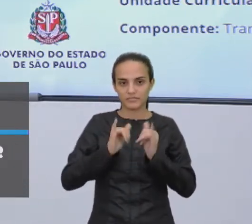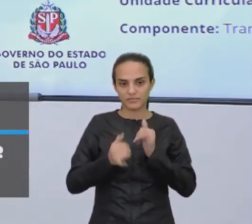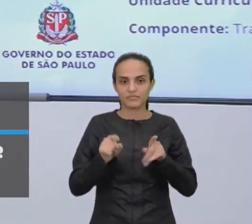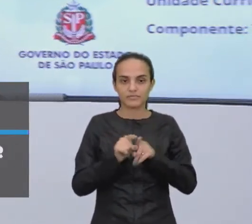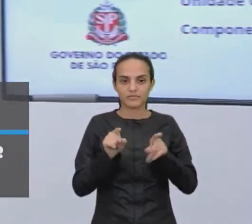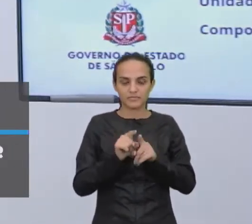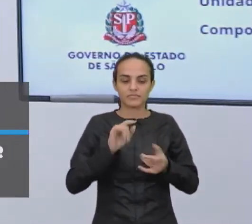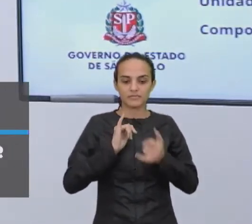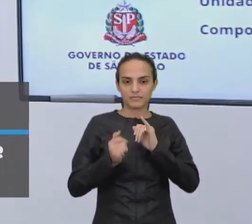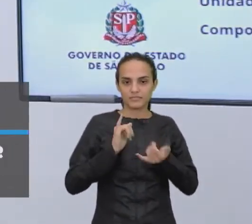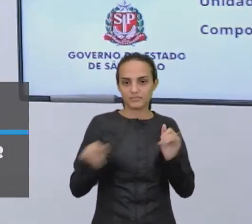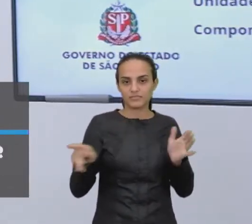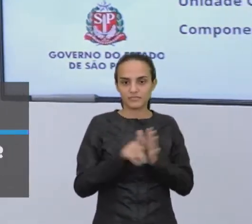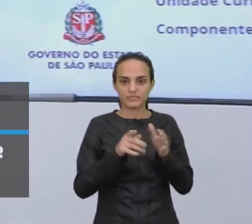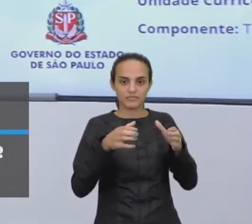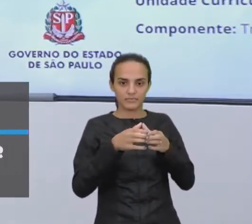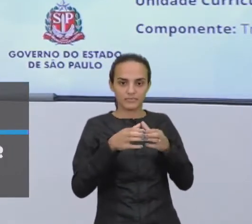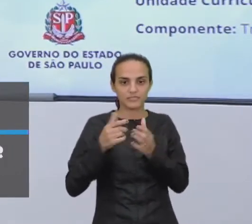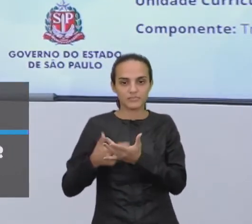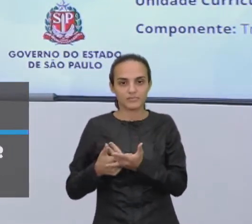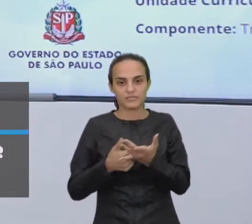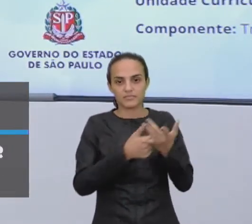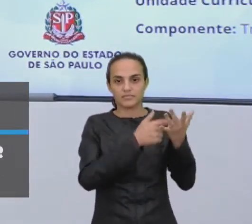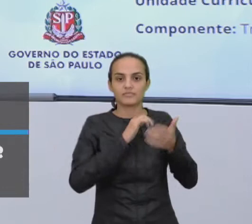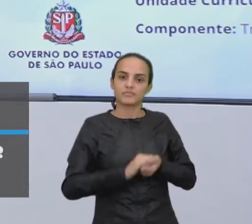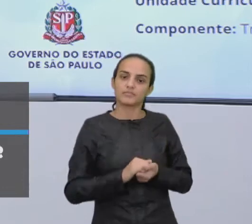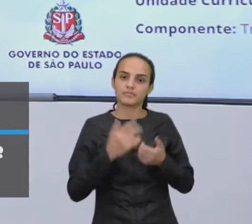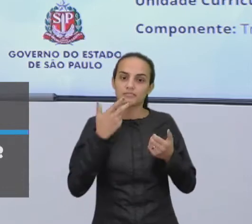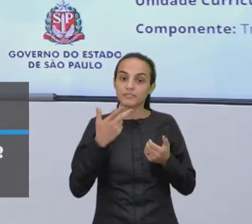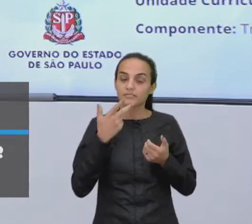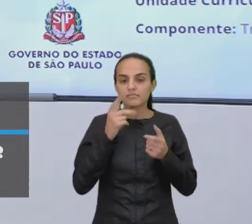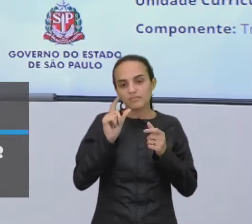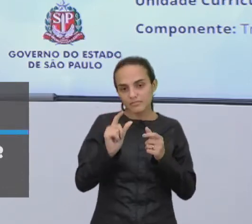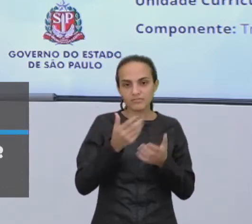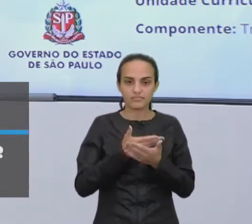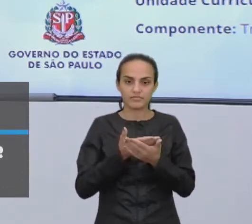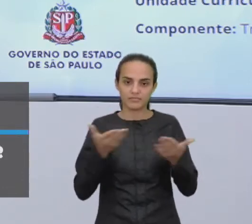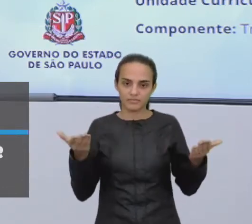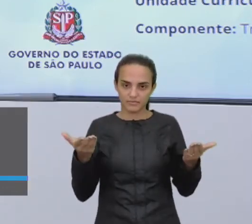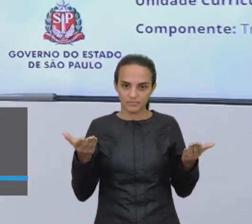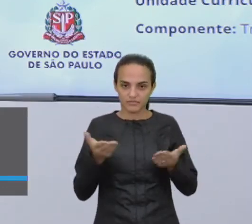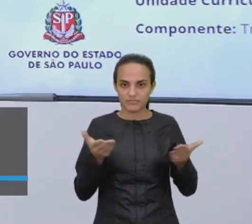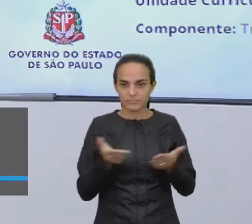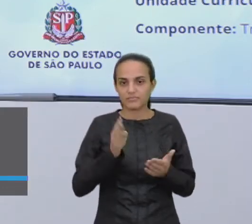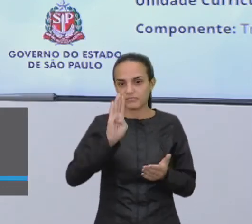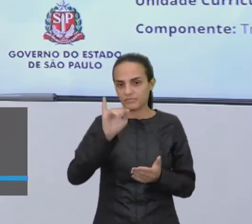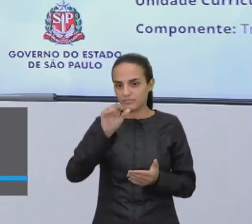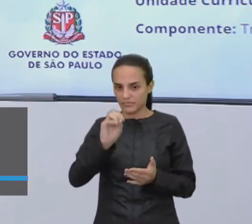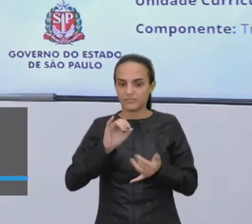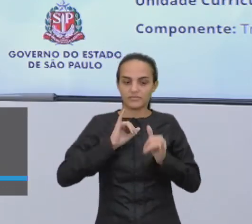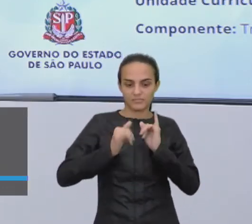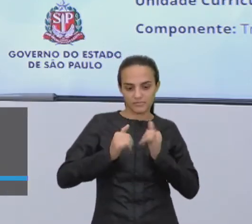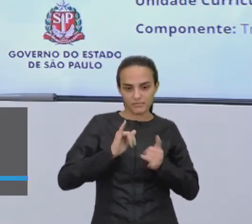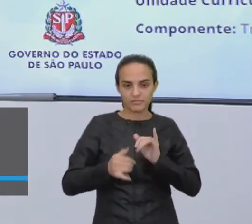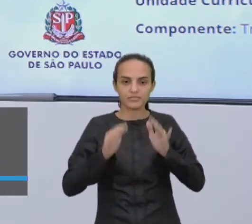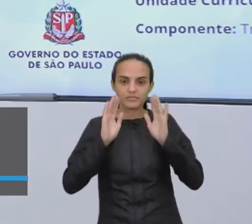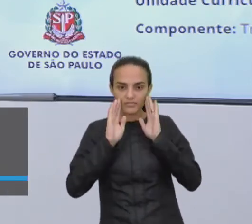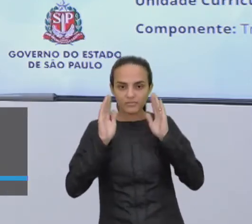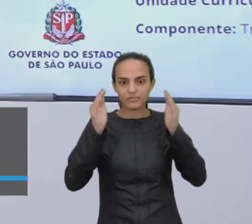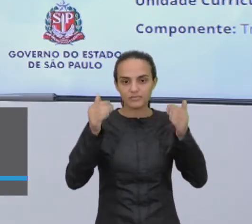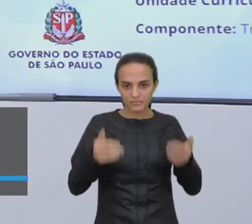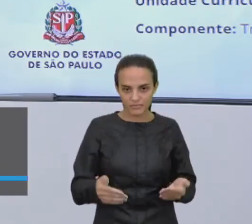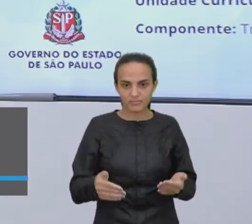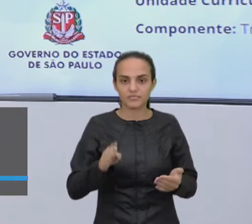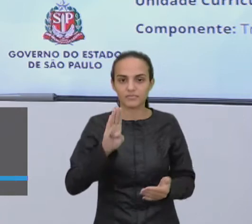Eficiência Energética do Instituto de Pesquisas Tecnológicas e vou falar um pouquinho com vocês hoje sobre bioenergia, né, focando aí na questão